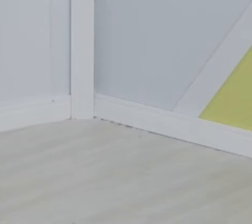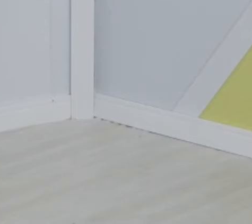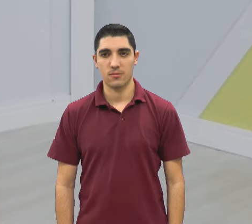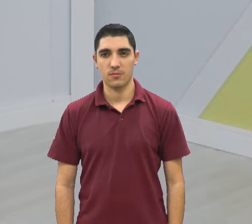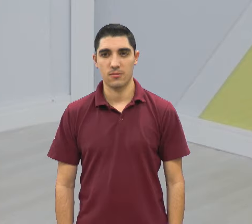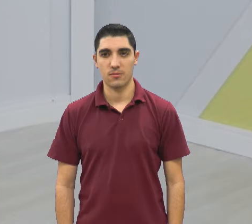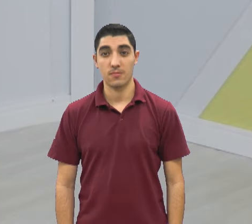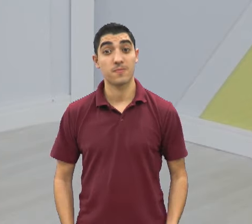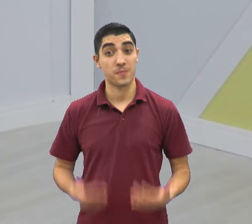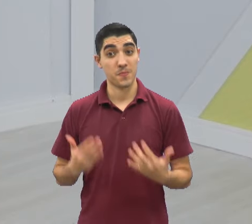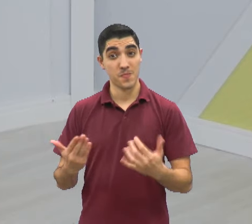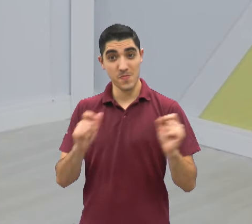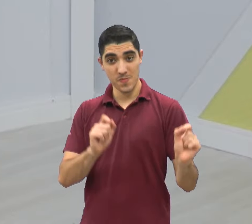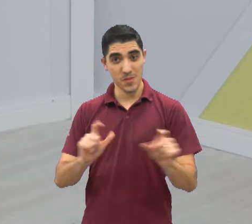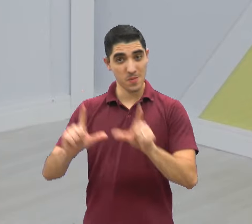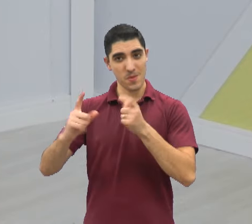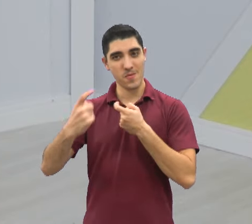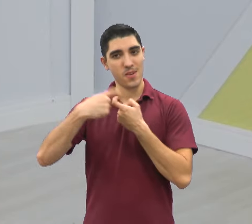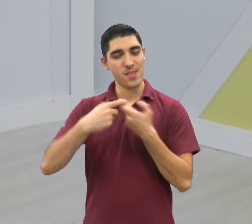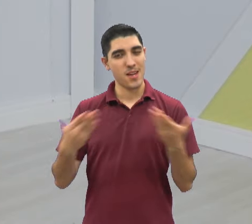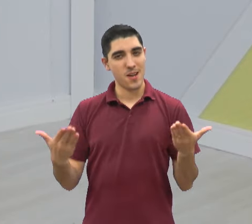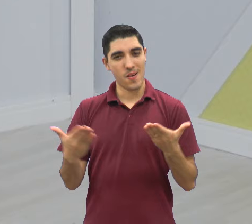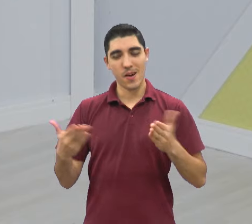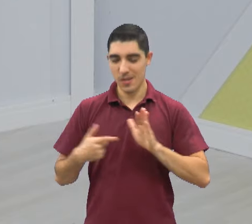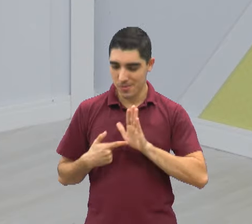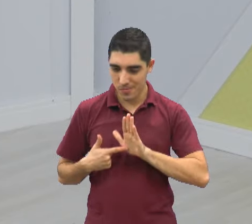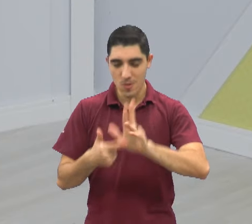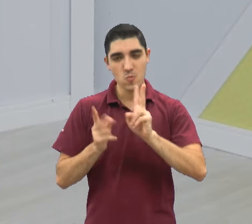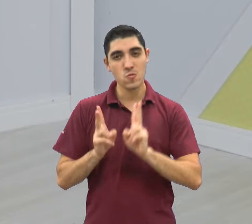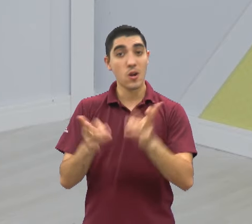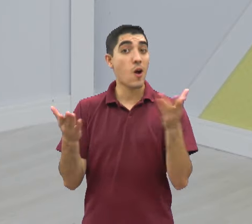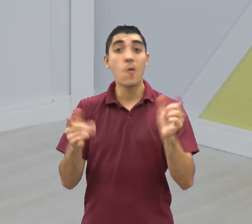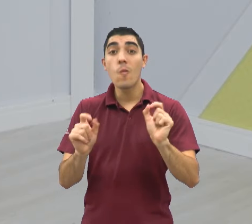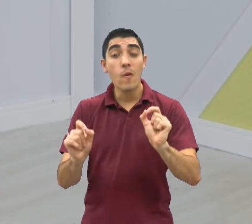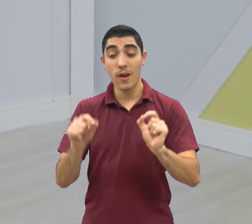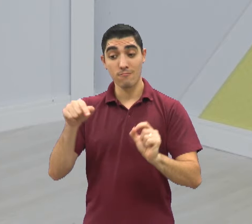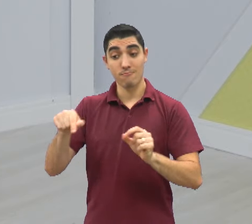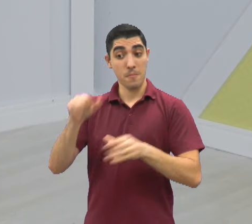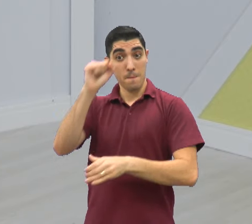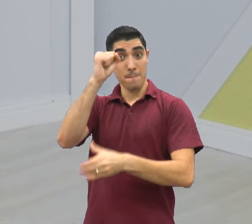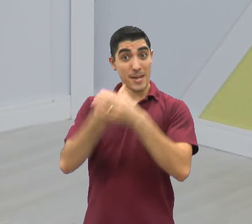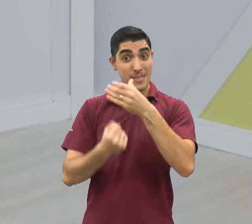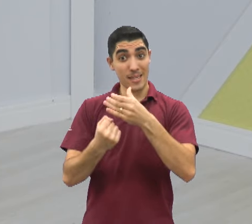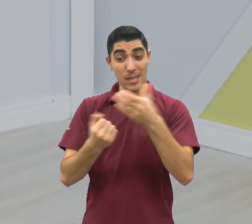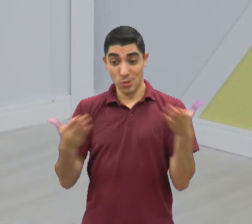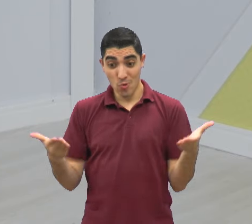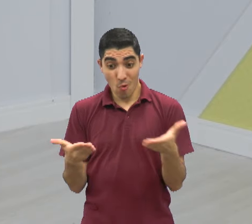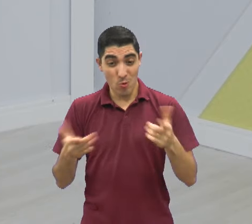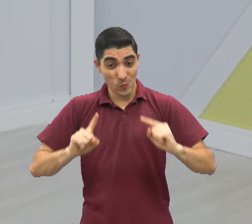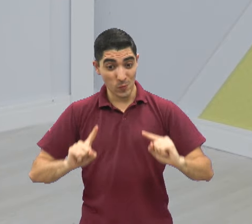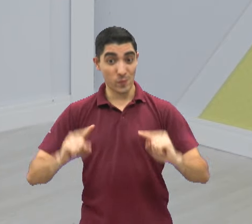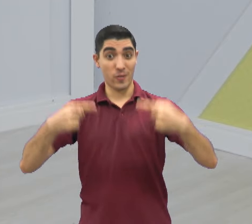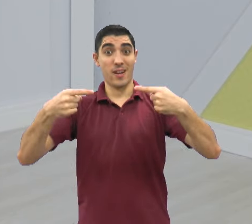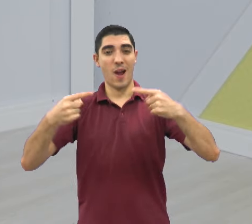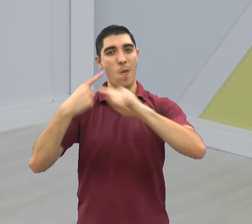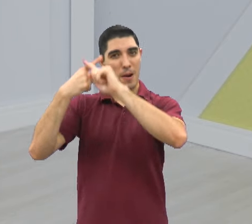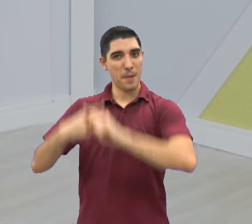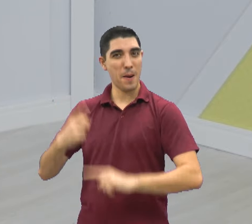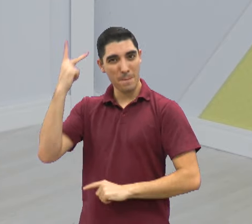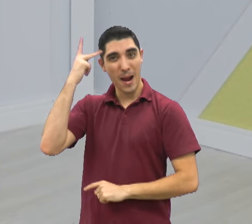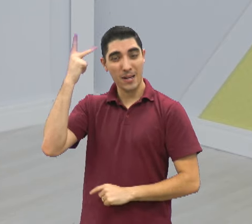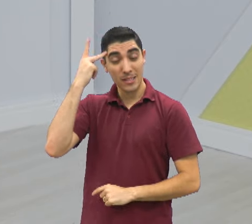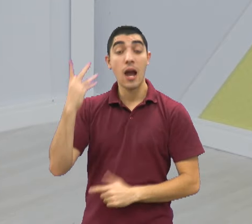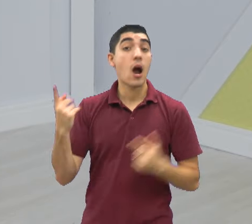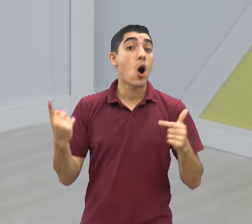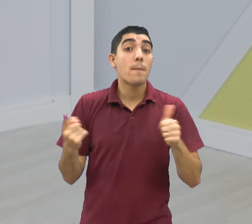Muito bem, estamos de volta com o Hora do Esporte e a gente fala agora da decisão do Campeonato Paulista de Basquete. Hoje, pela manhã, no palco do